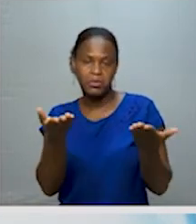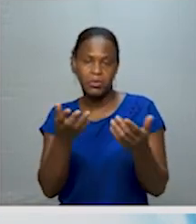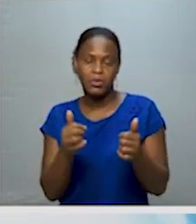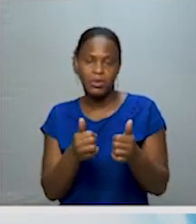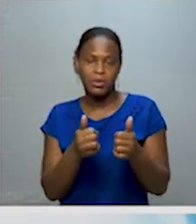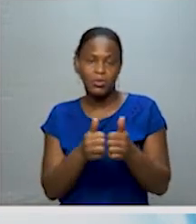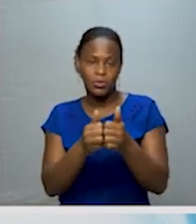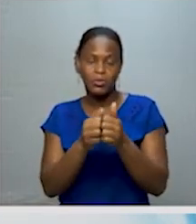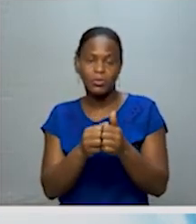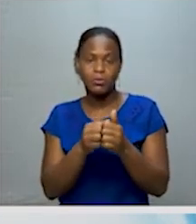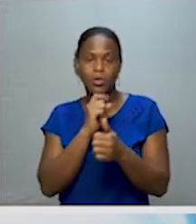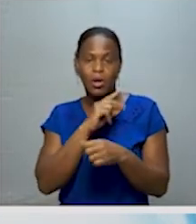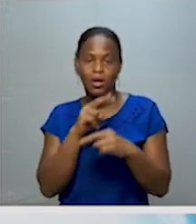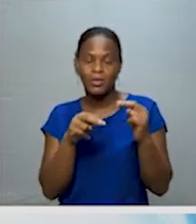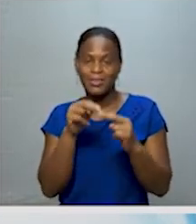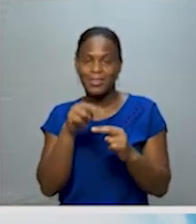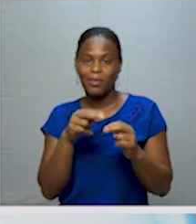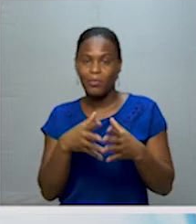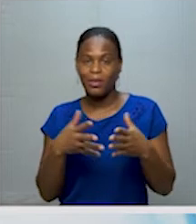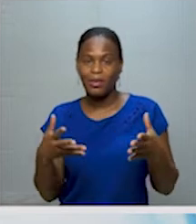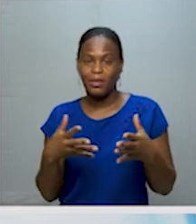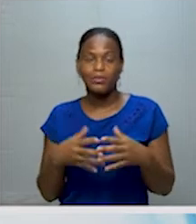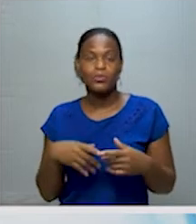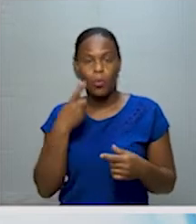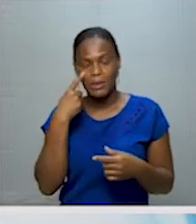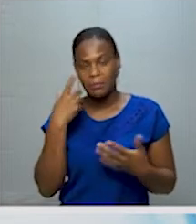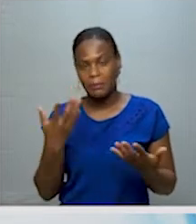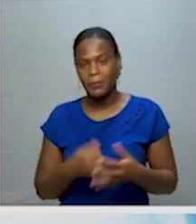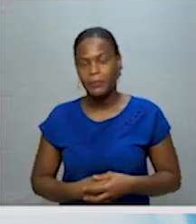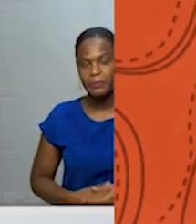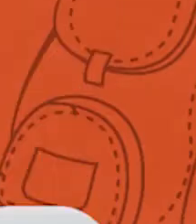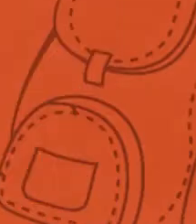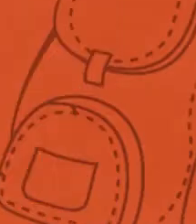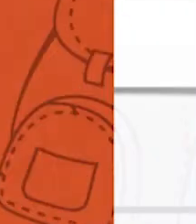juntos que poderemos construir este grande edifício do conhecimento.